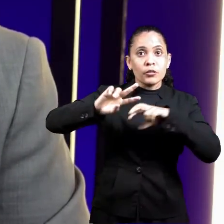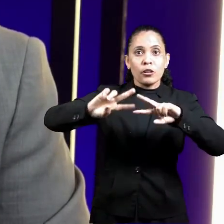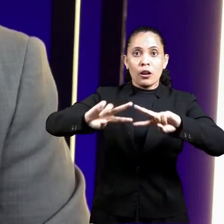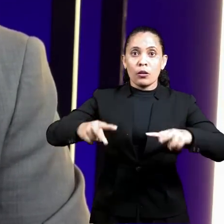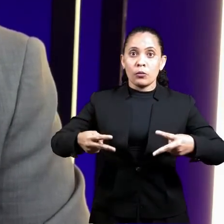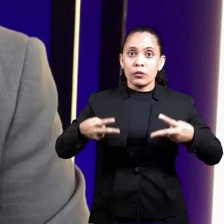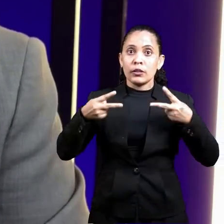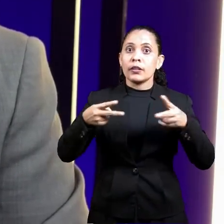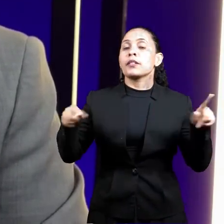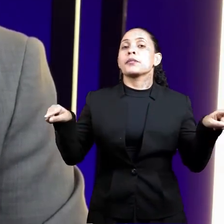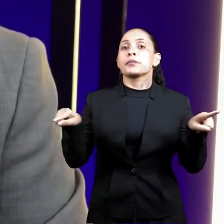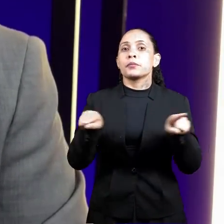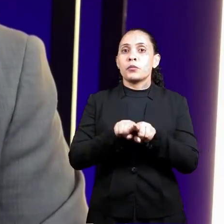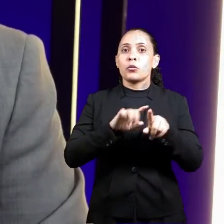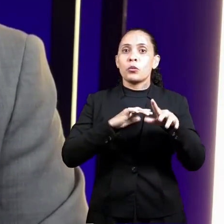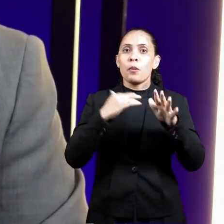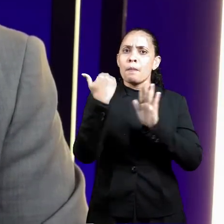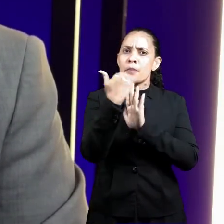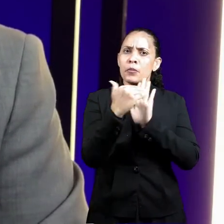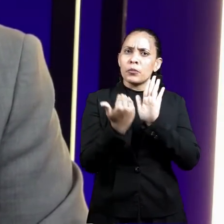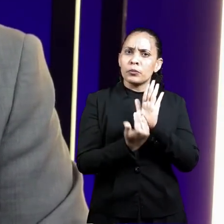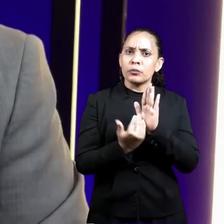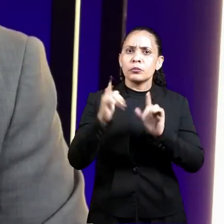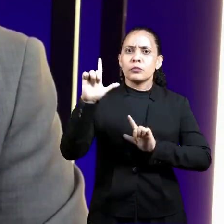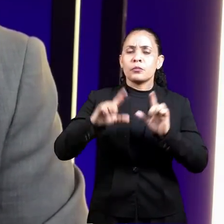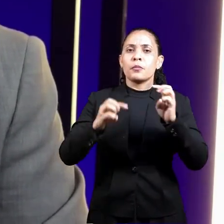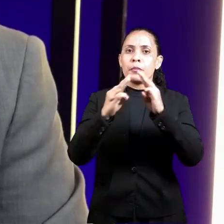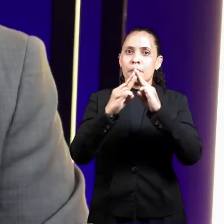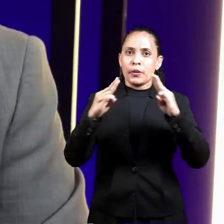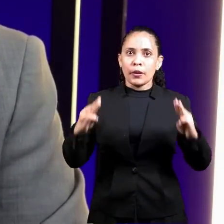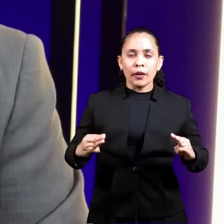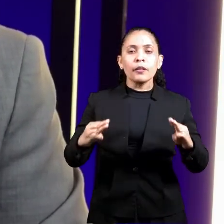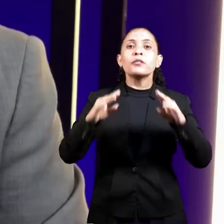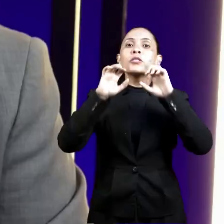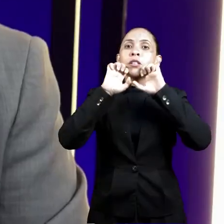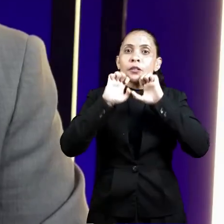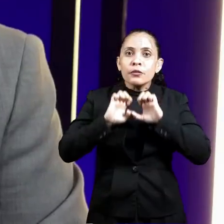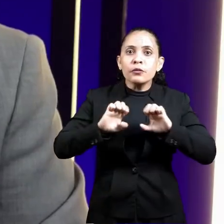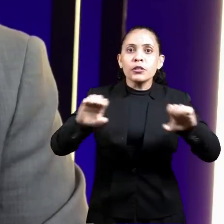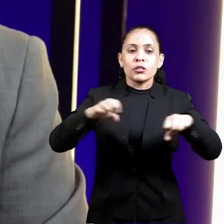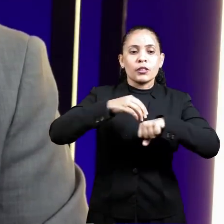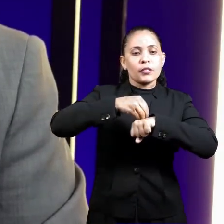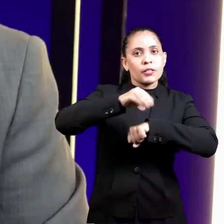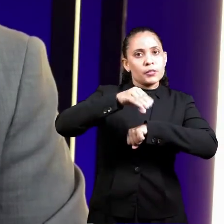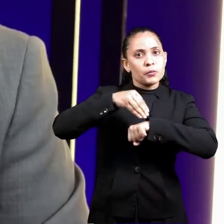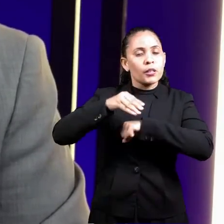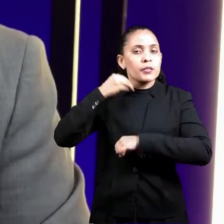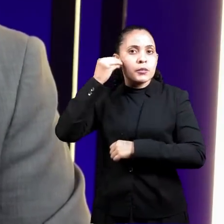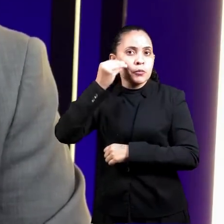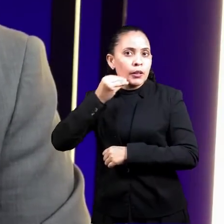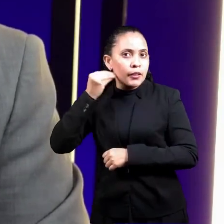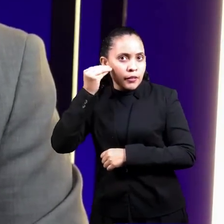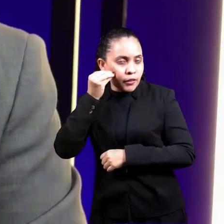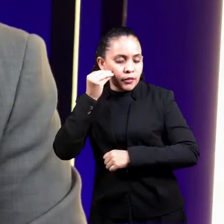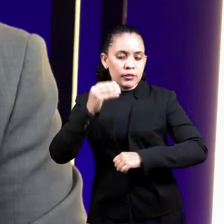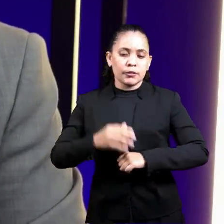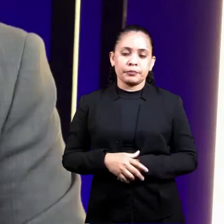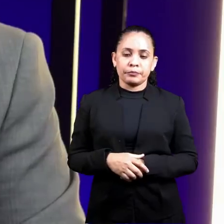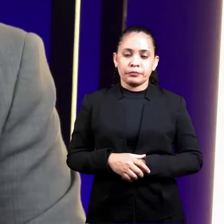desse programa e da programação da TV Manaim. É uma forma de você evangelizar, de você transmitir essa experiência, viver